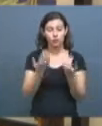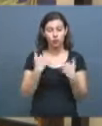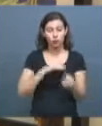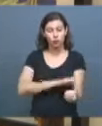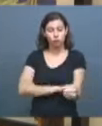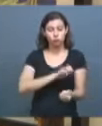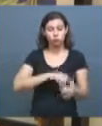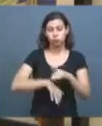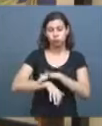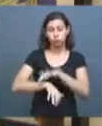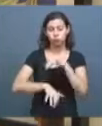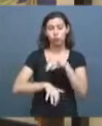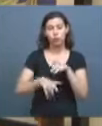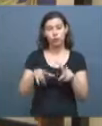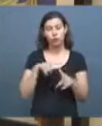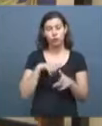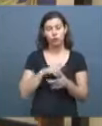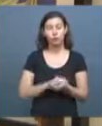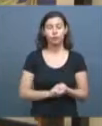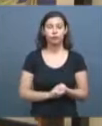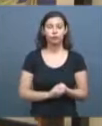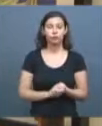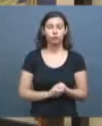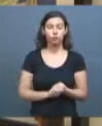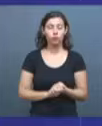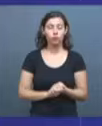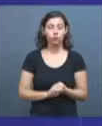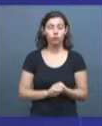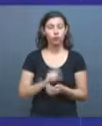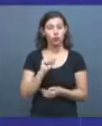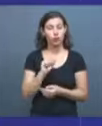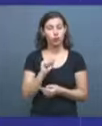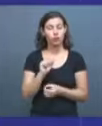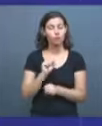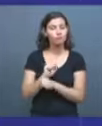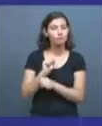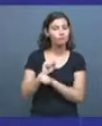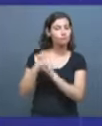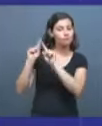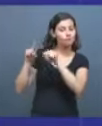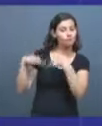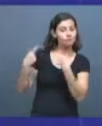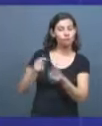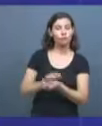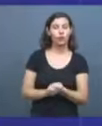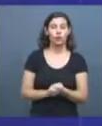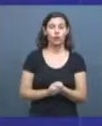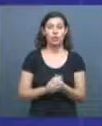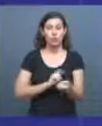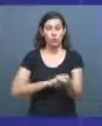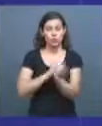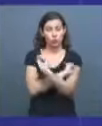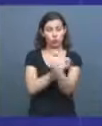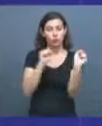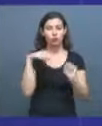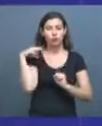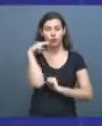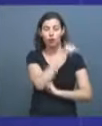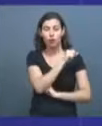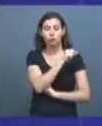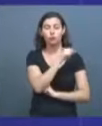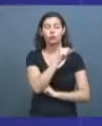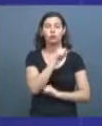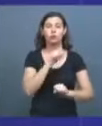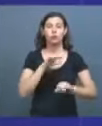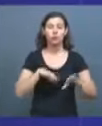inflamatórias no seu organismo, te preparando para uma eventual injúria. O estresse é uma reação aguda, resposta rápida do corpo, que vem